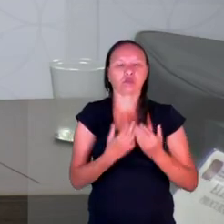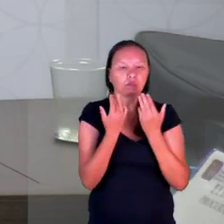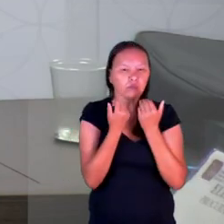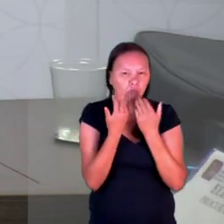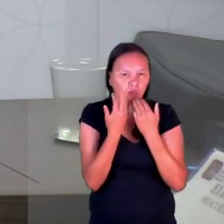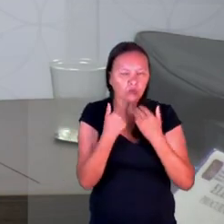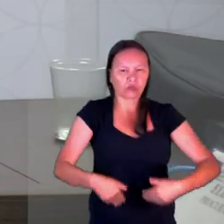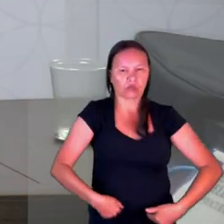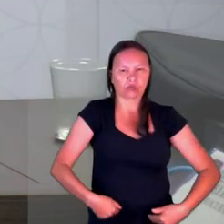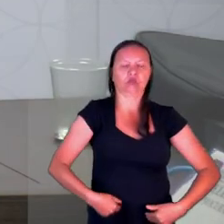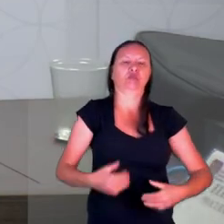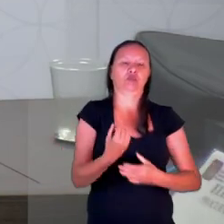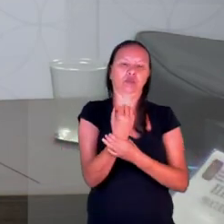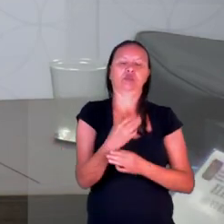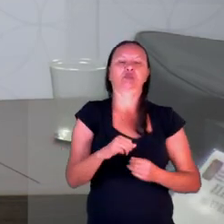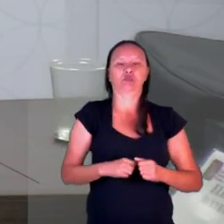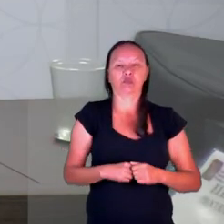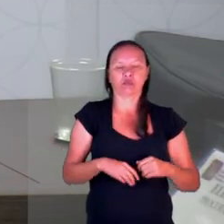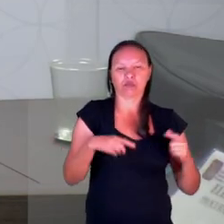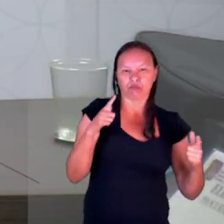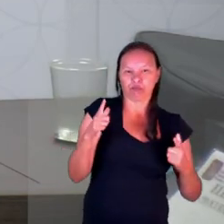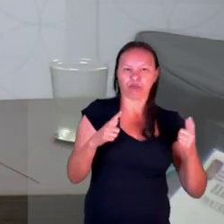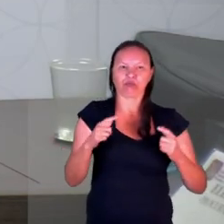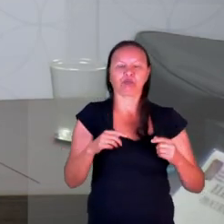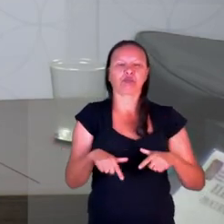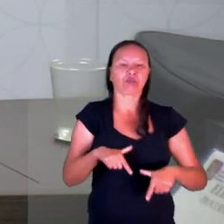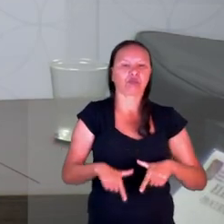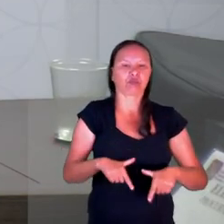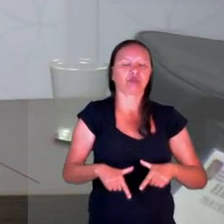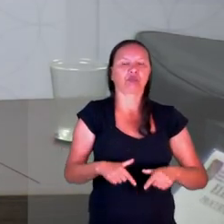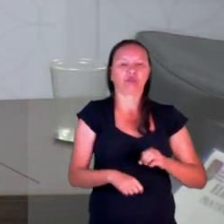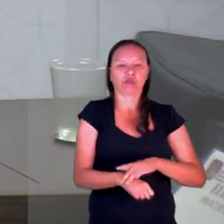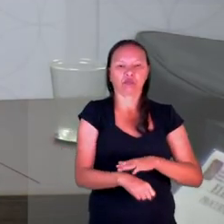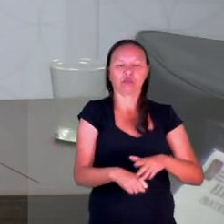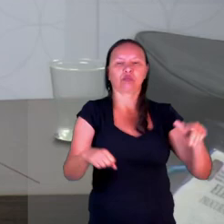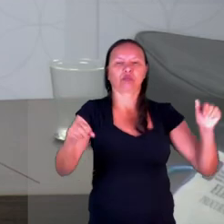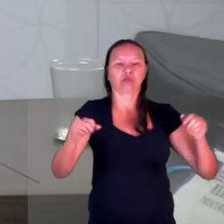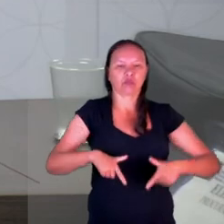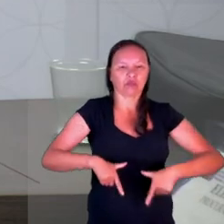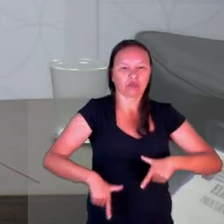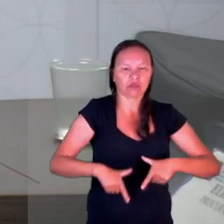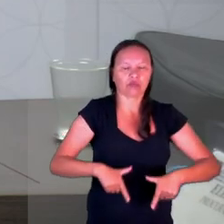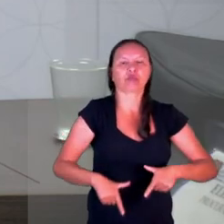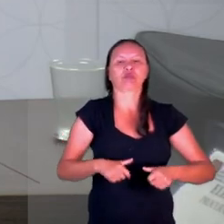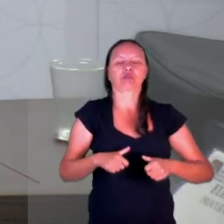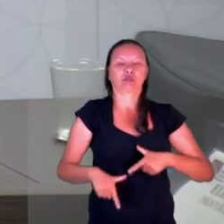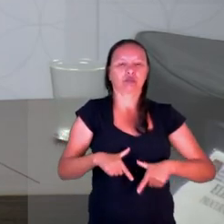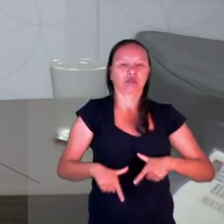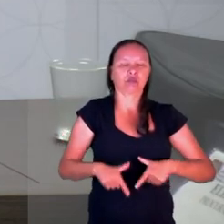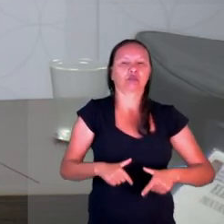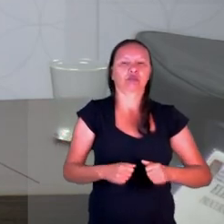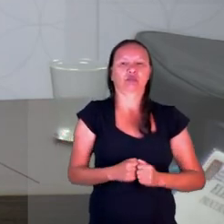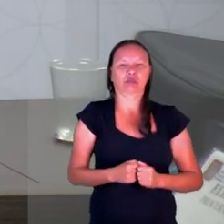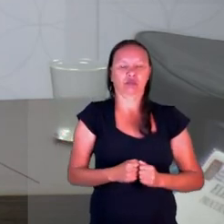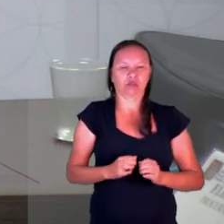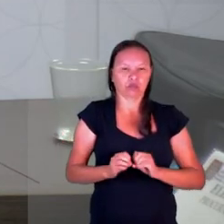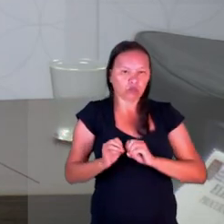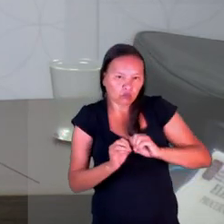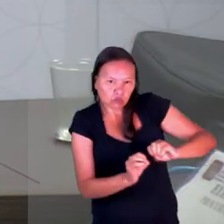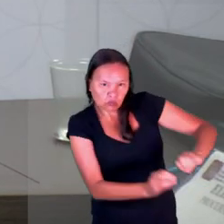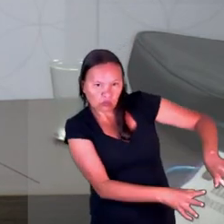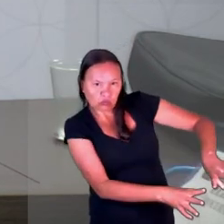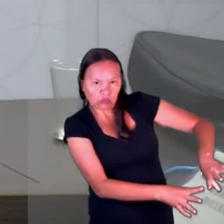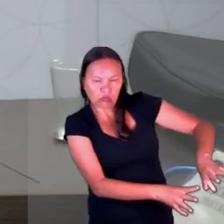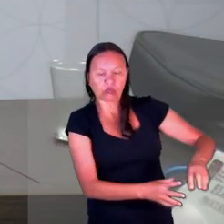dos itos fundiários da questão do uso do agrotóxico enfim trabalhadores e trabalhadoras jurais estão sendo expulsas De